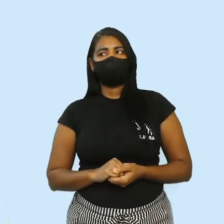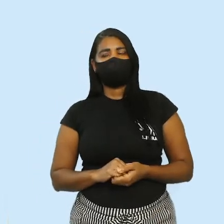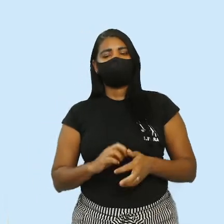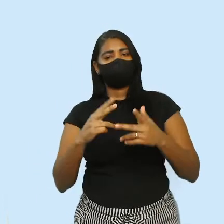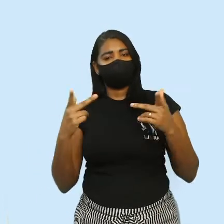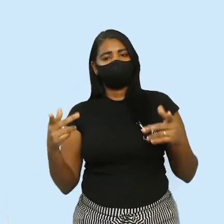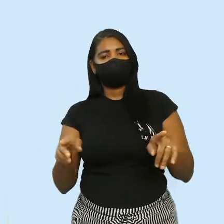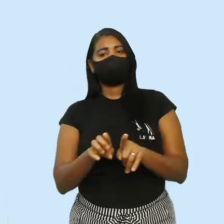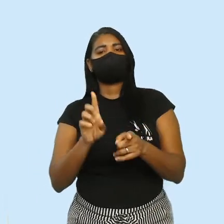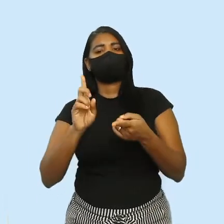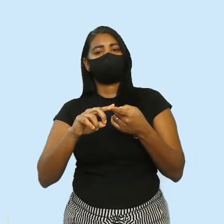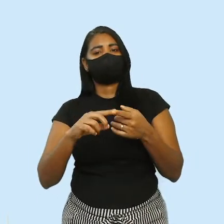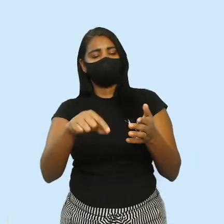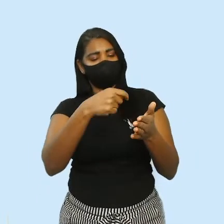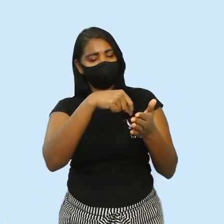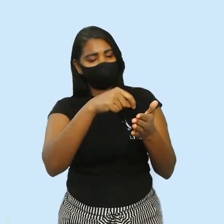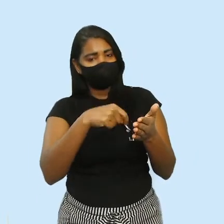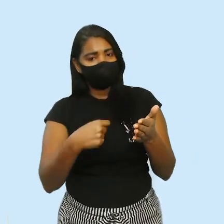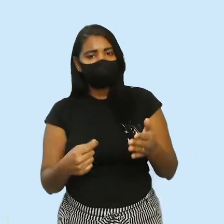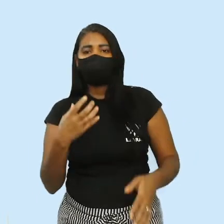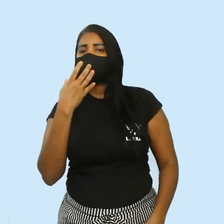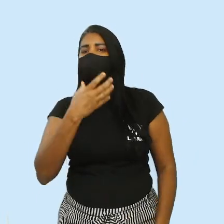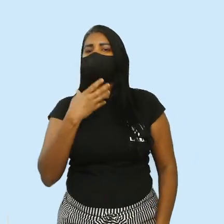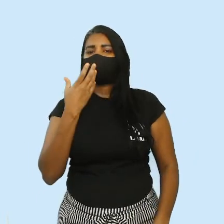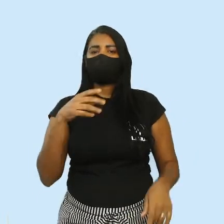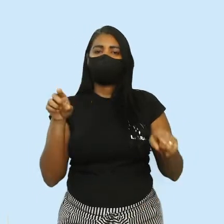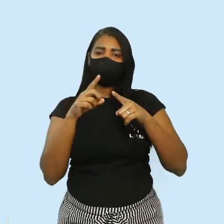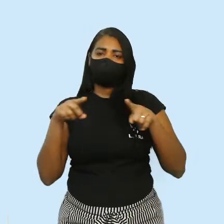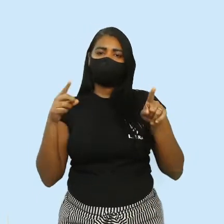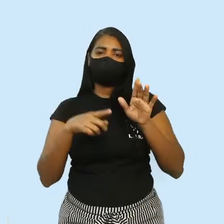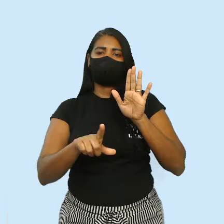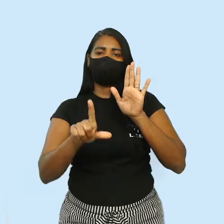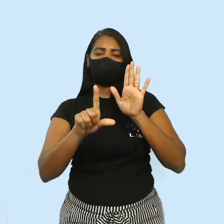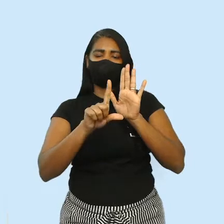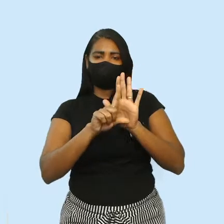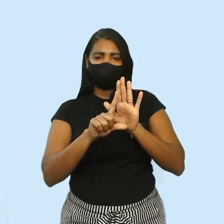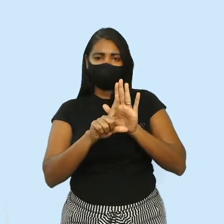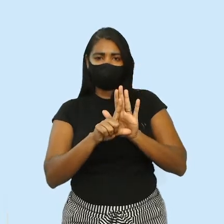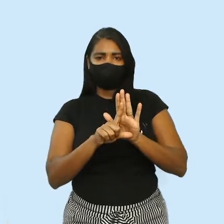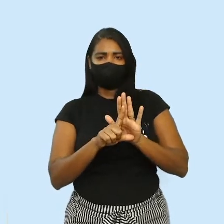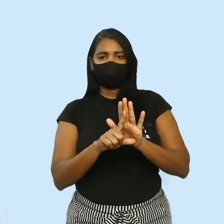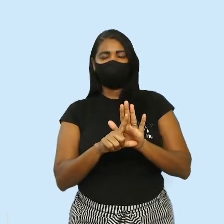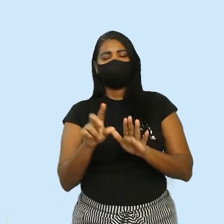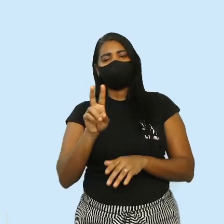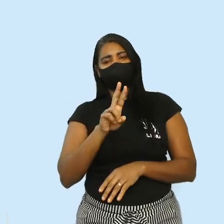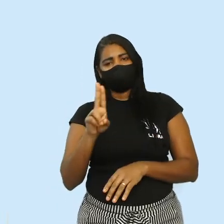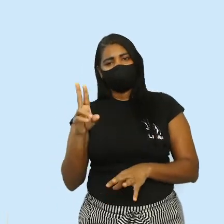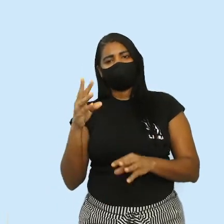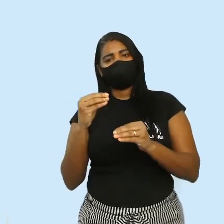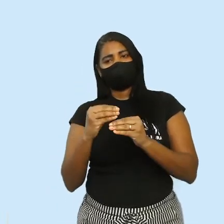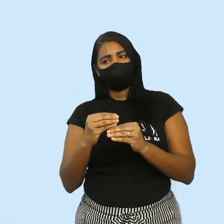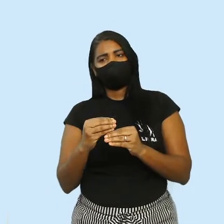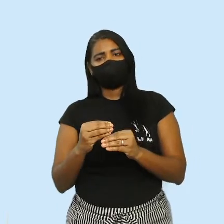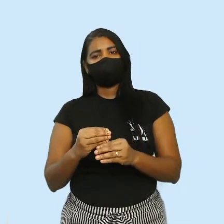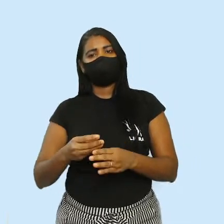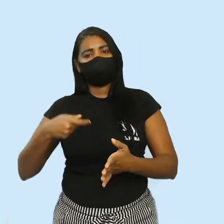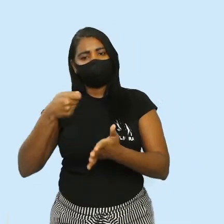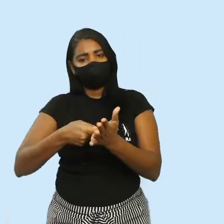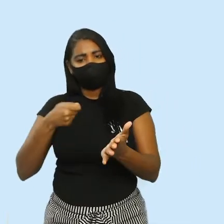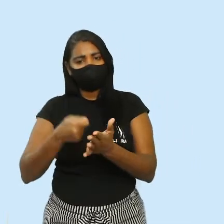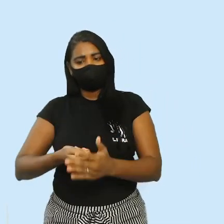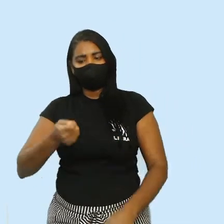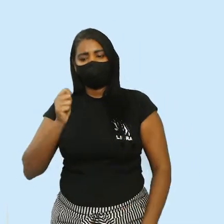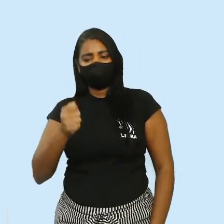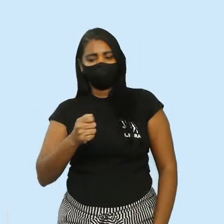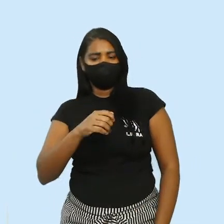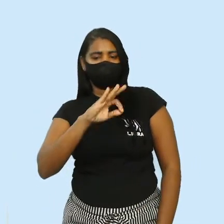outros autores, compôs essa música, e aí a lei tem o nome dele, leva o nome dele nessa questão dessa luta contra a ditadura militar,